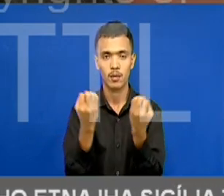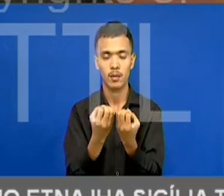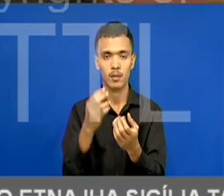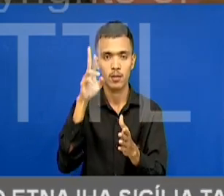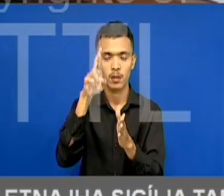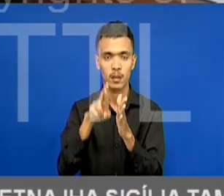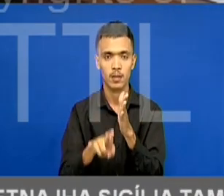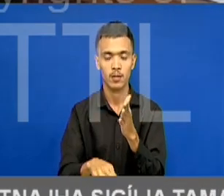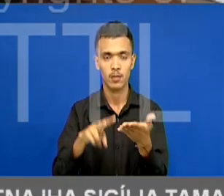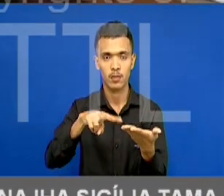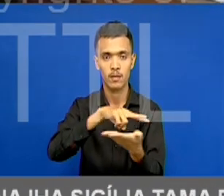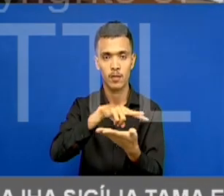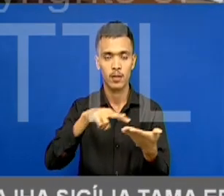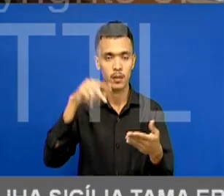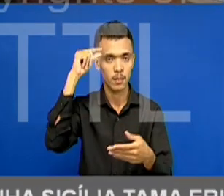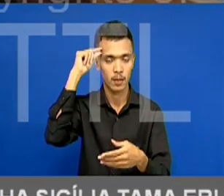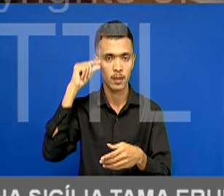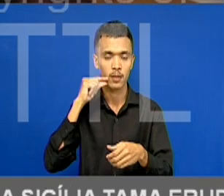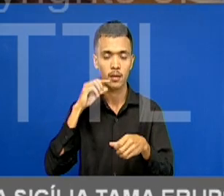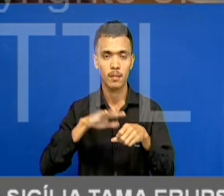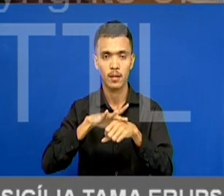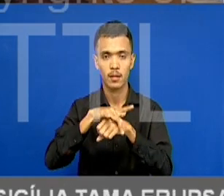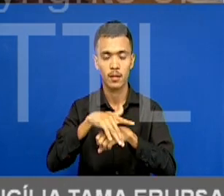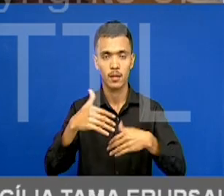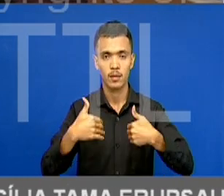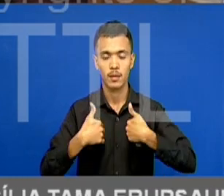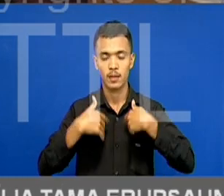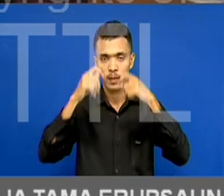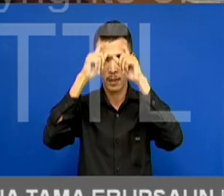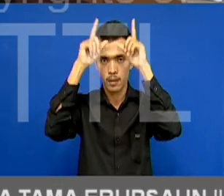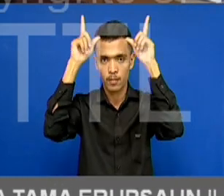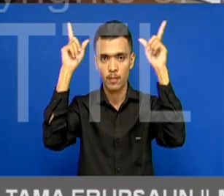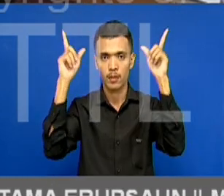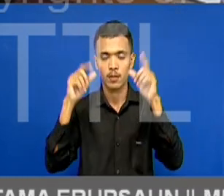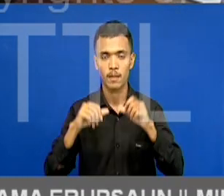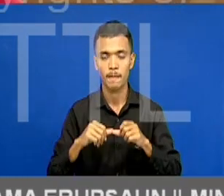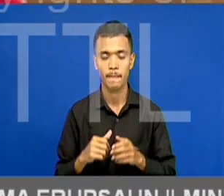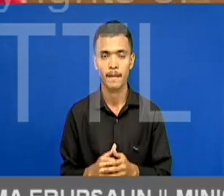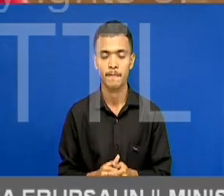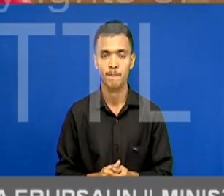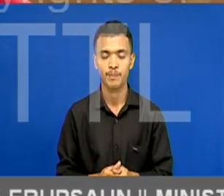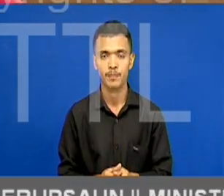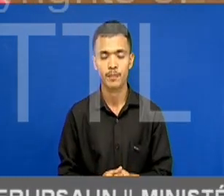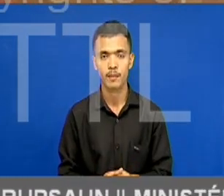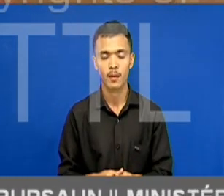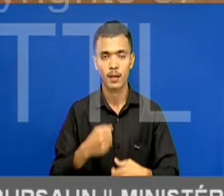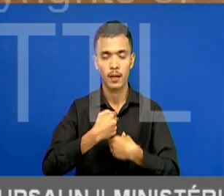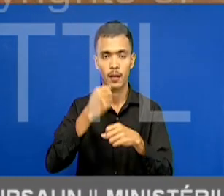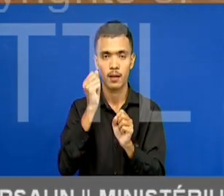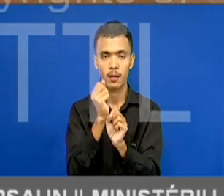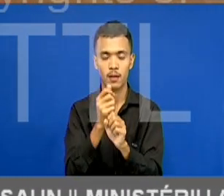em gênero e Timor Leste durante. Sei há muito com membro Rede Sira continua ida halo